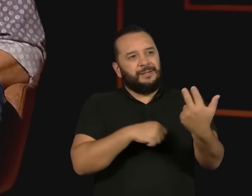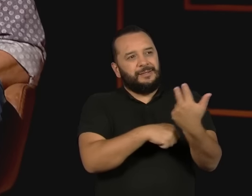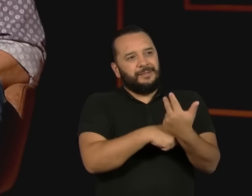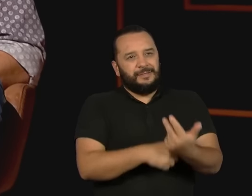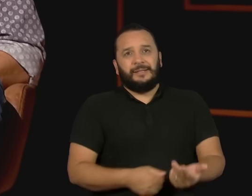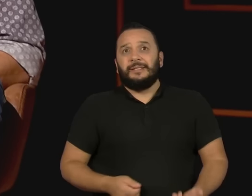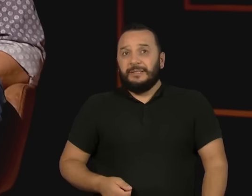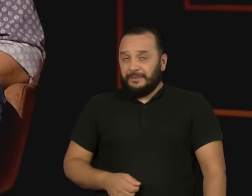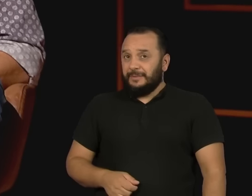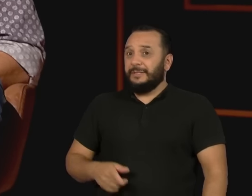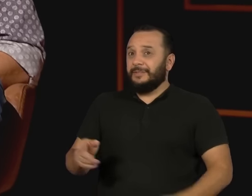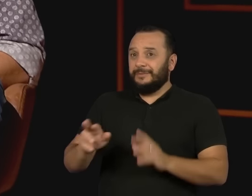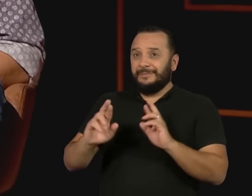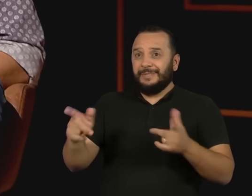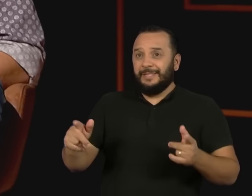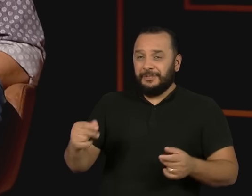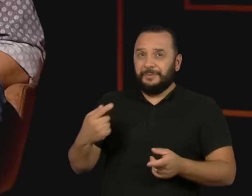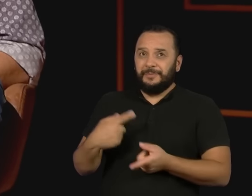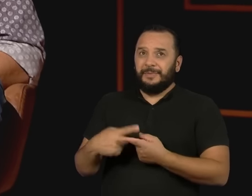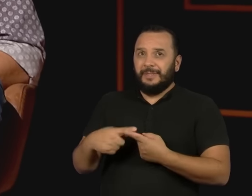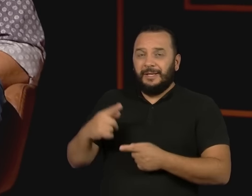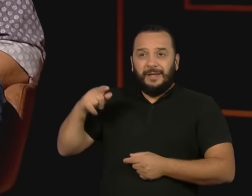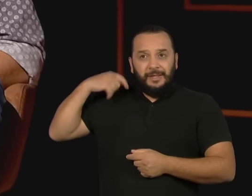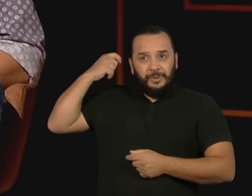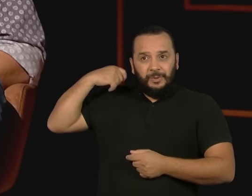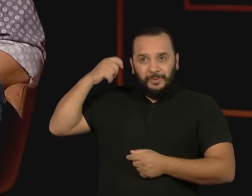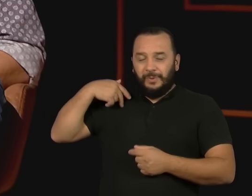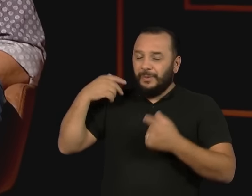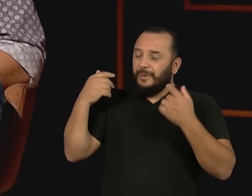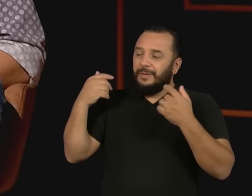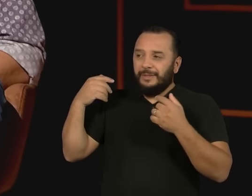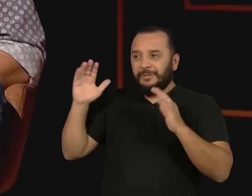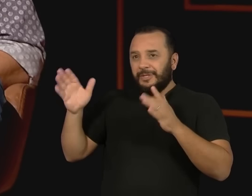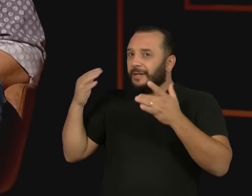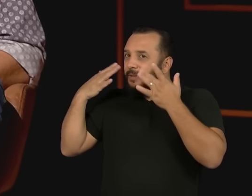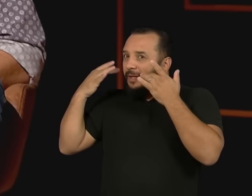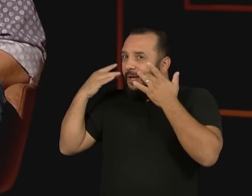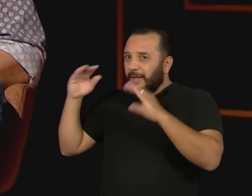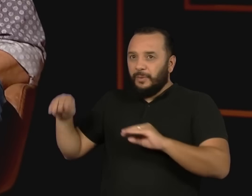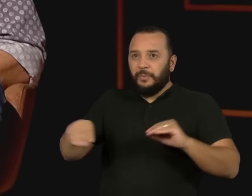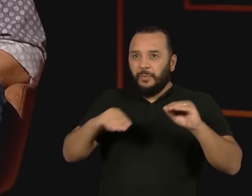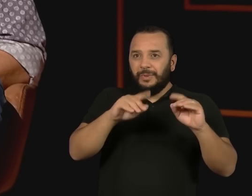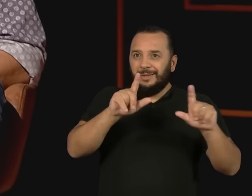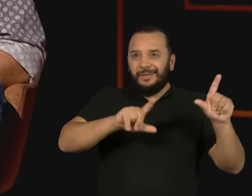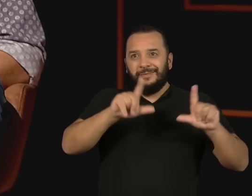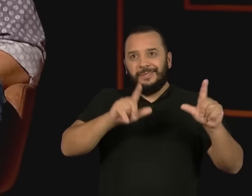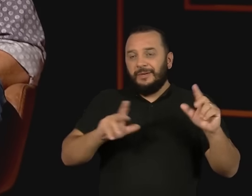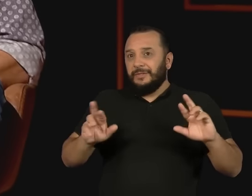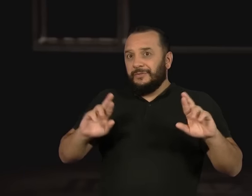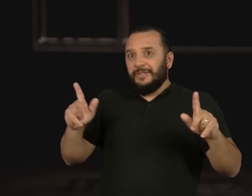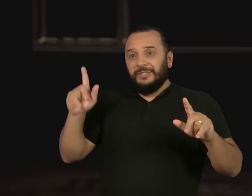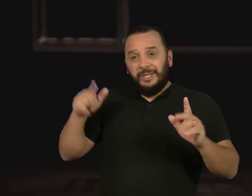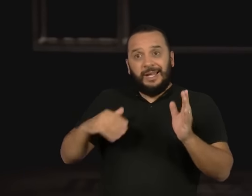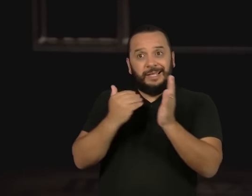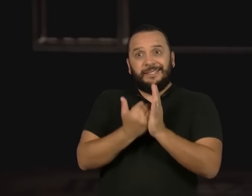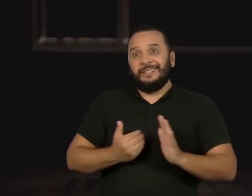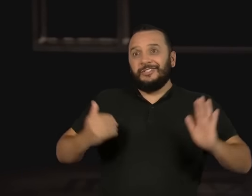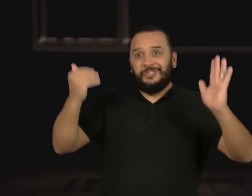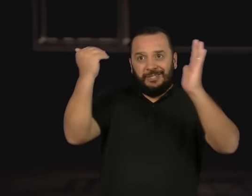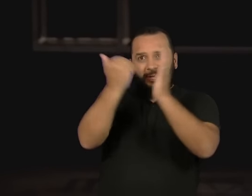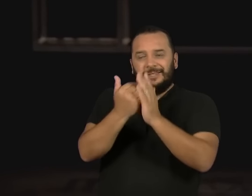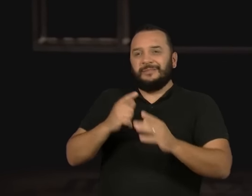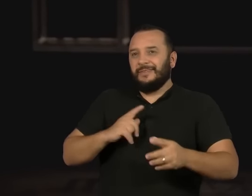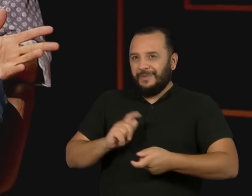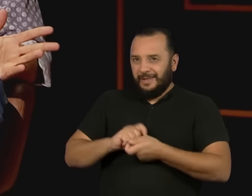Pois é, porque é muito diferente, né? Quer dizer, um ator de teatro que cai na televisão, ele certamente vai ficar exagerado. Então é uma